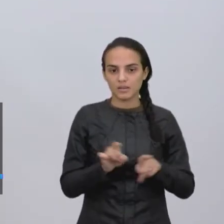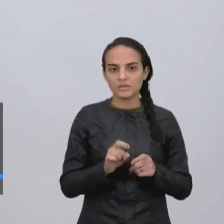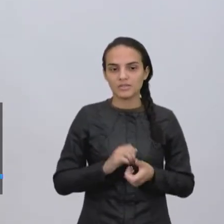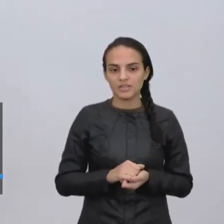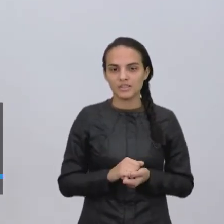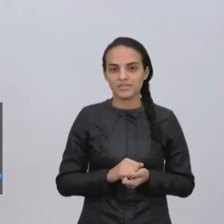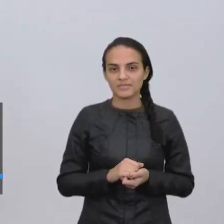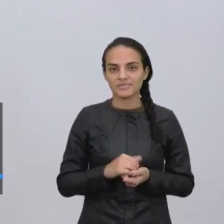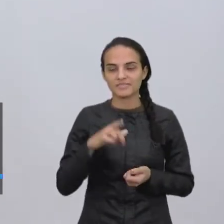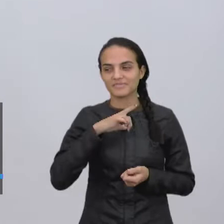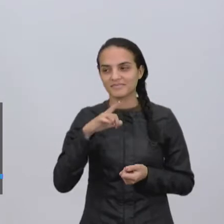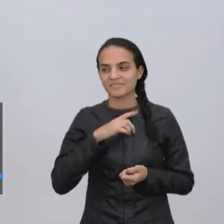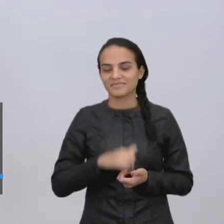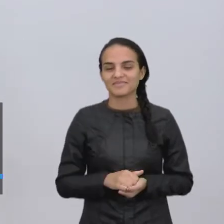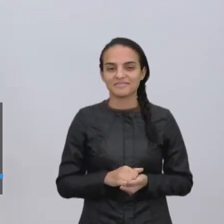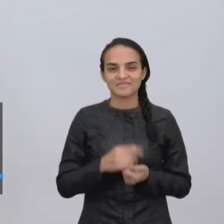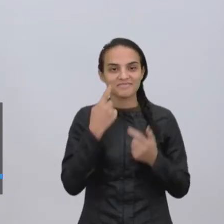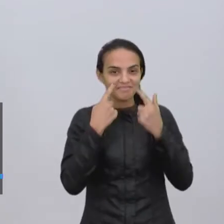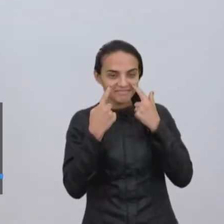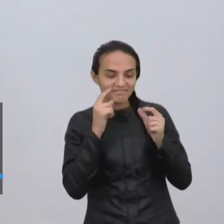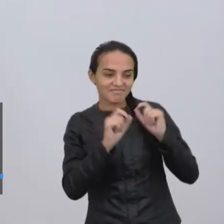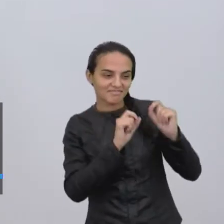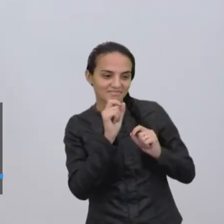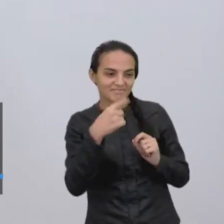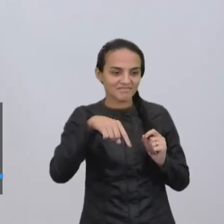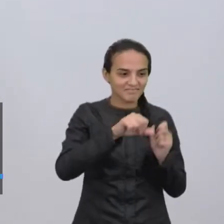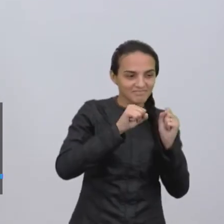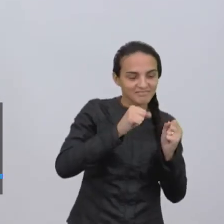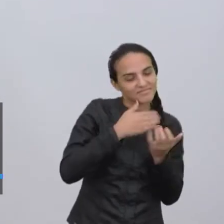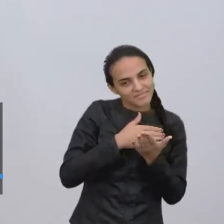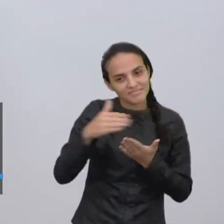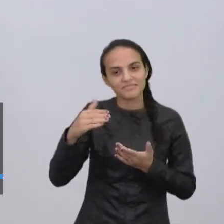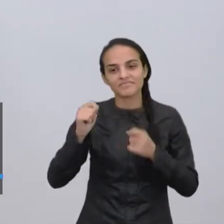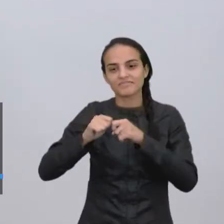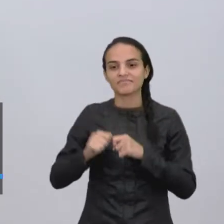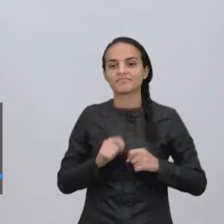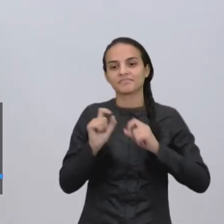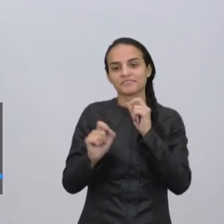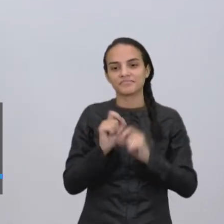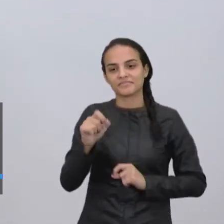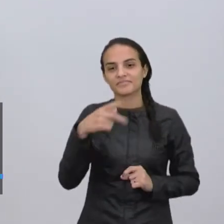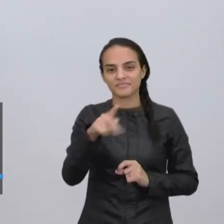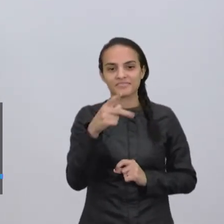toma alguma decisão e vê o que a gente pode usar dessa pesquisa. Porque ela é feita para quê? Para que você